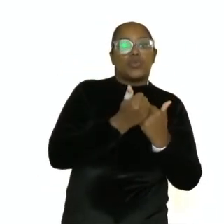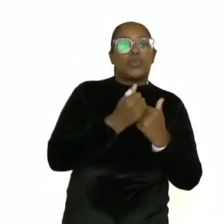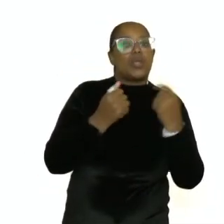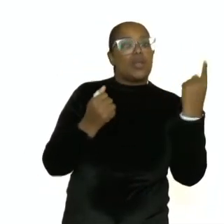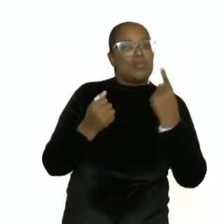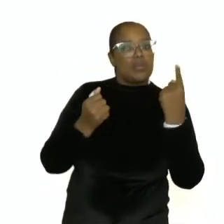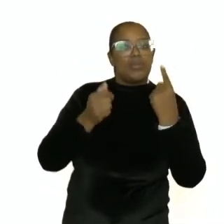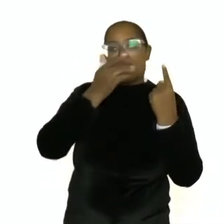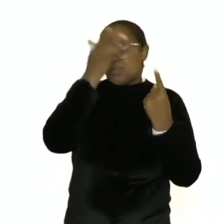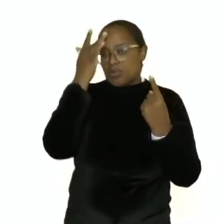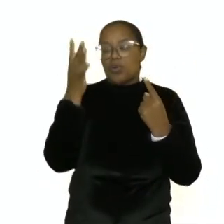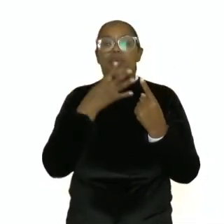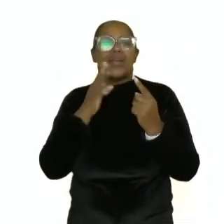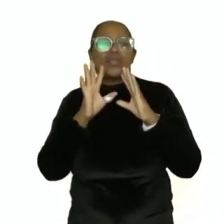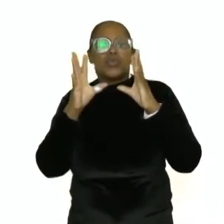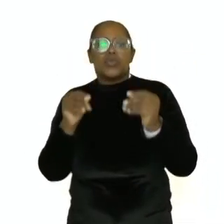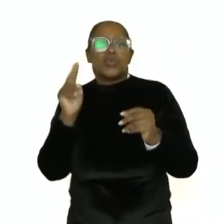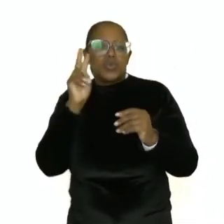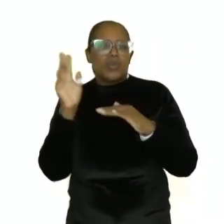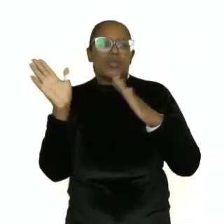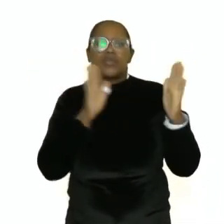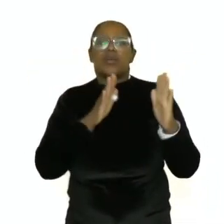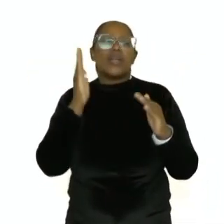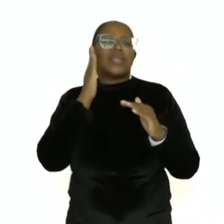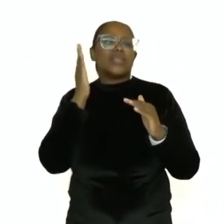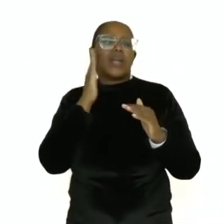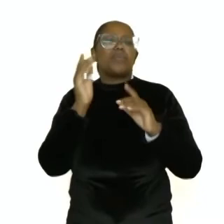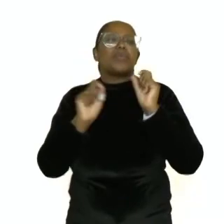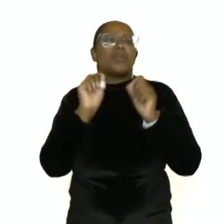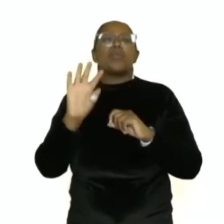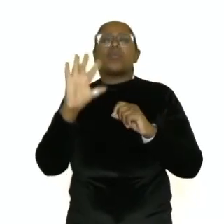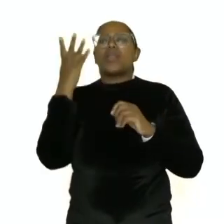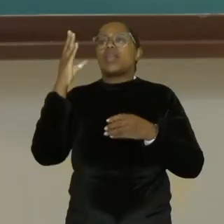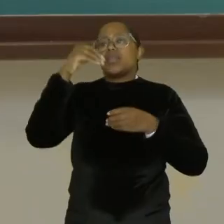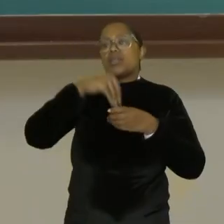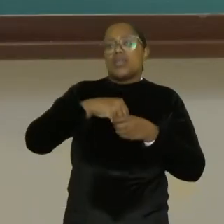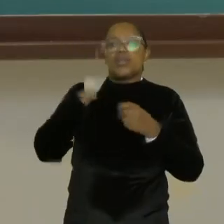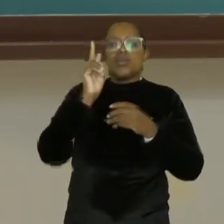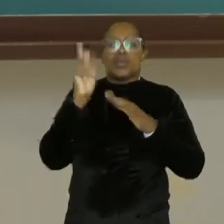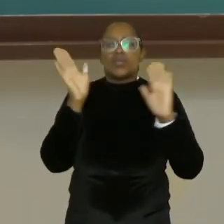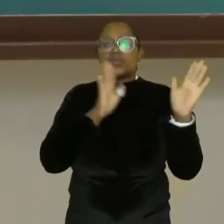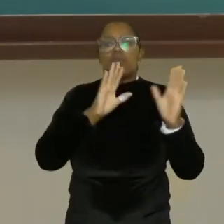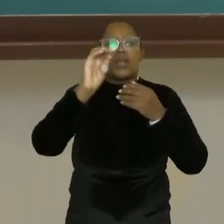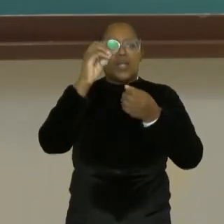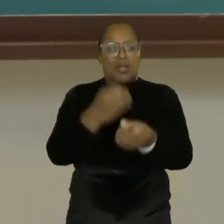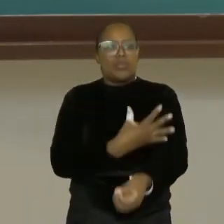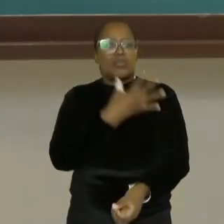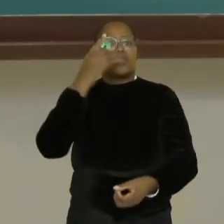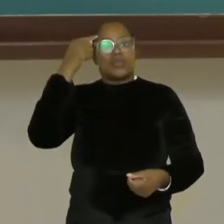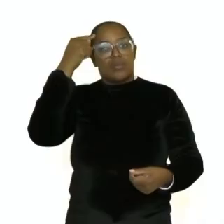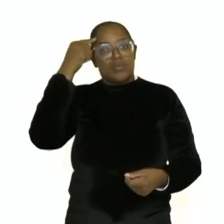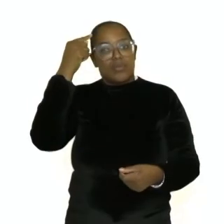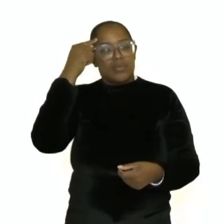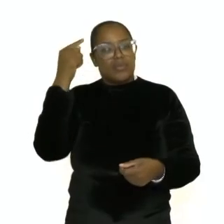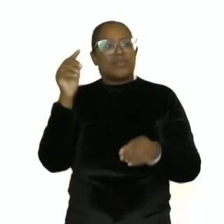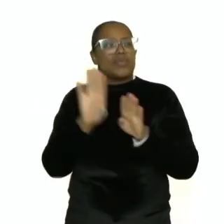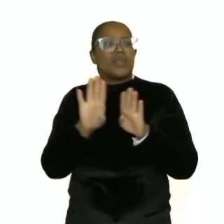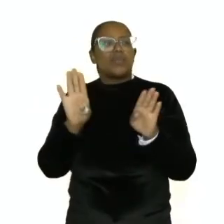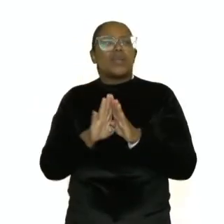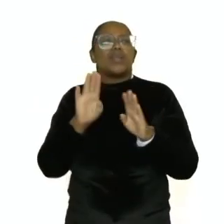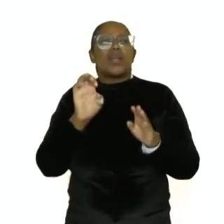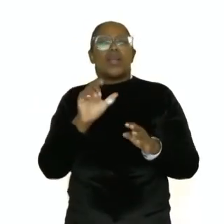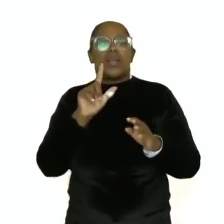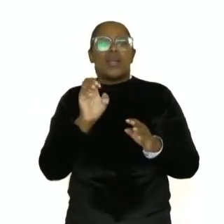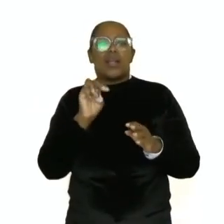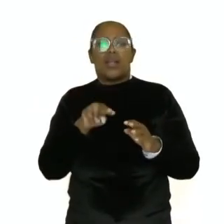os personagens, sobre o enredo, sabe o que passa no íntimo delas, conhecendo suas emoções e pensamentos. Os elementos da narrativa